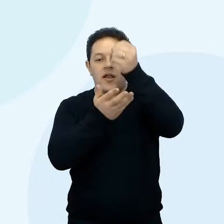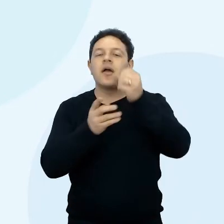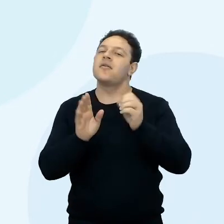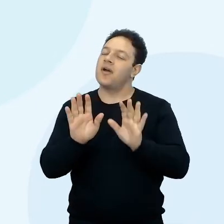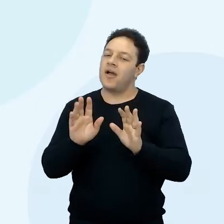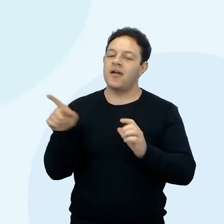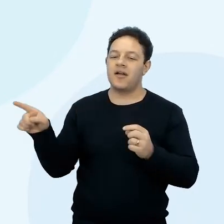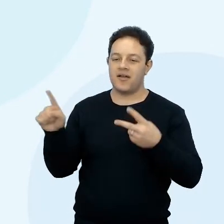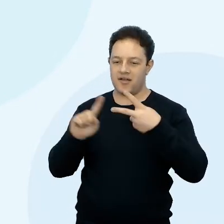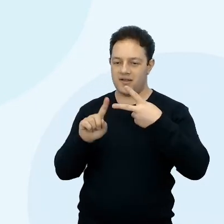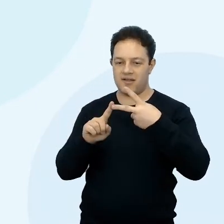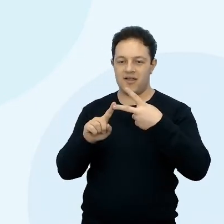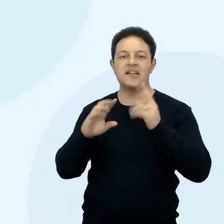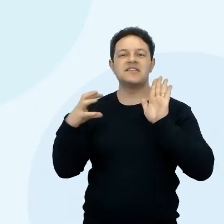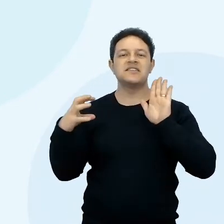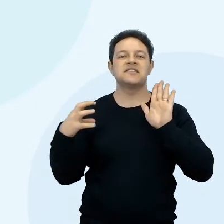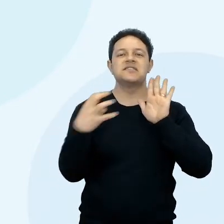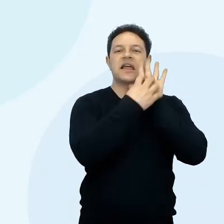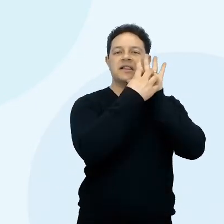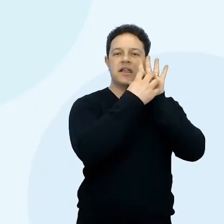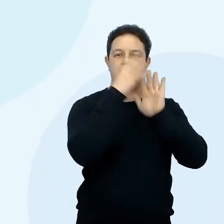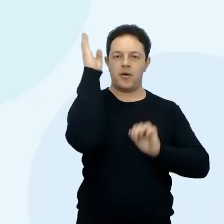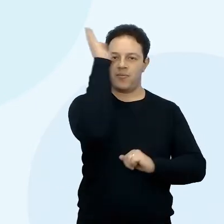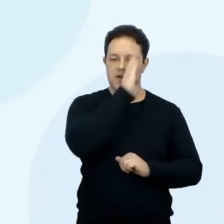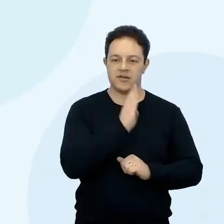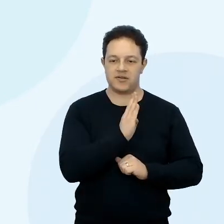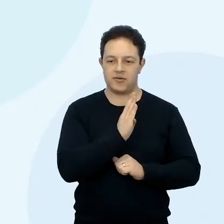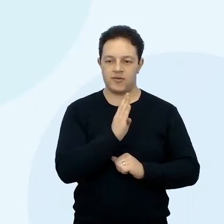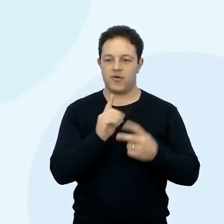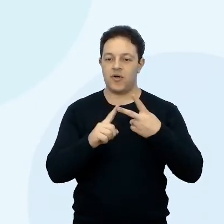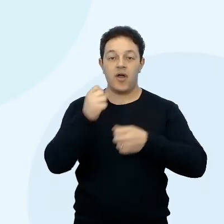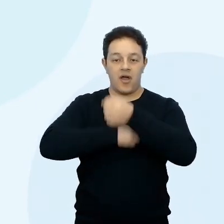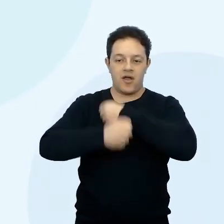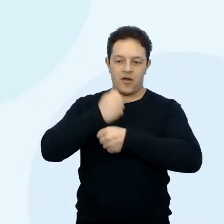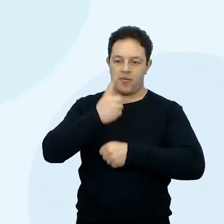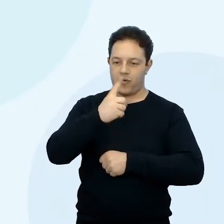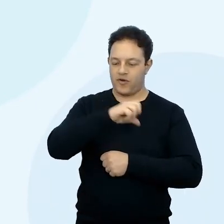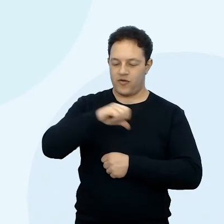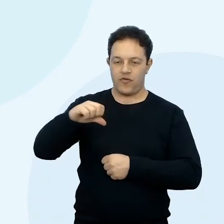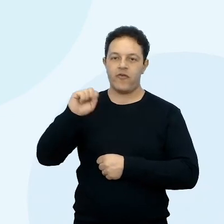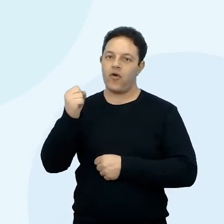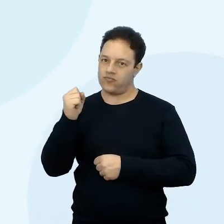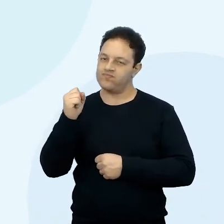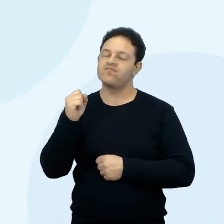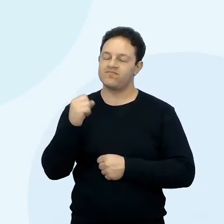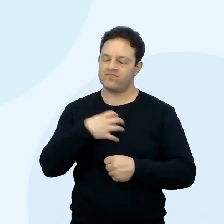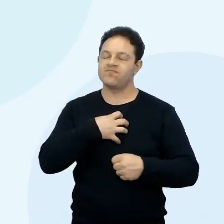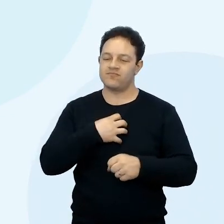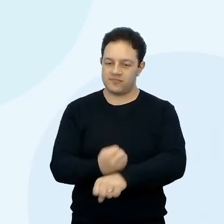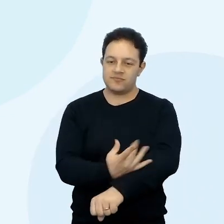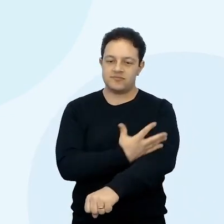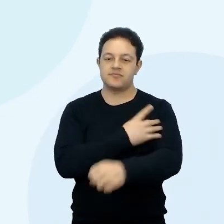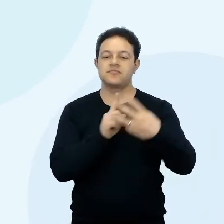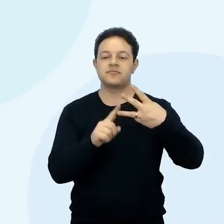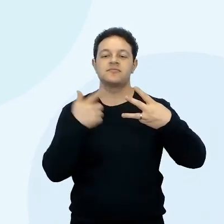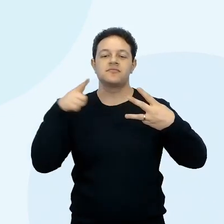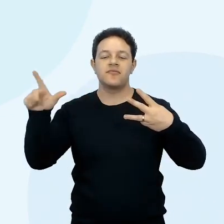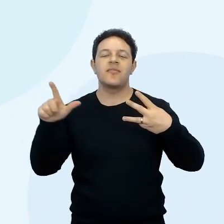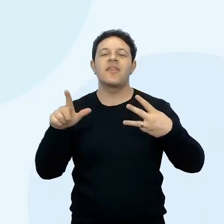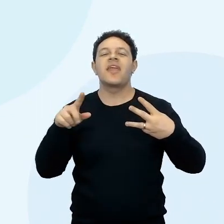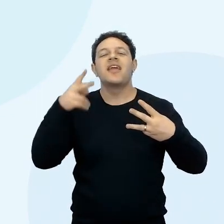1998, que é um filme que mexe muito com essa questão do Brasil moderno, do Brasil profundo. Diários de